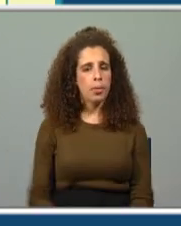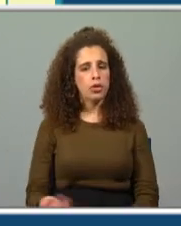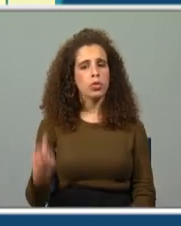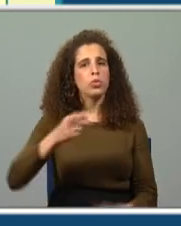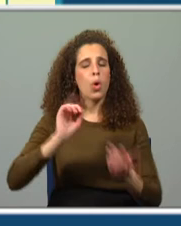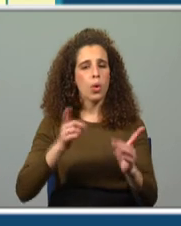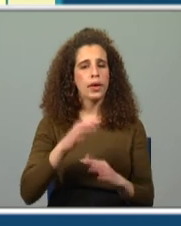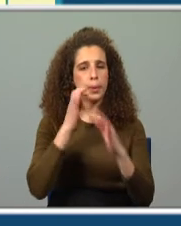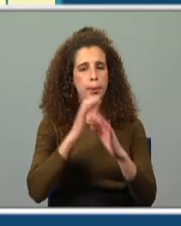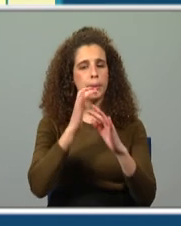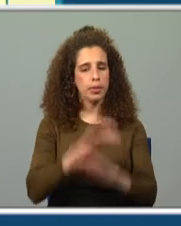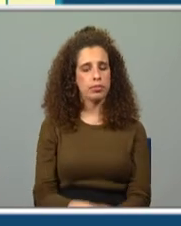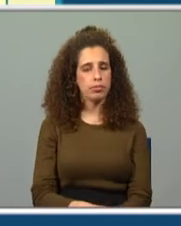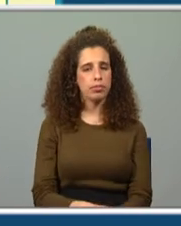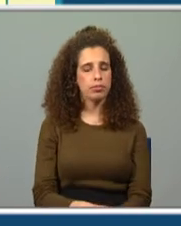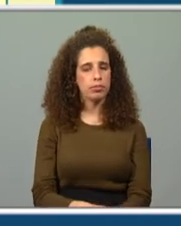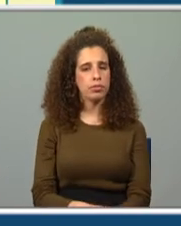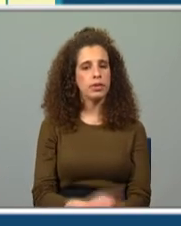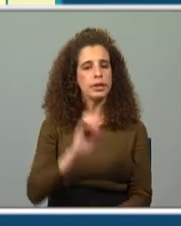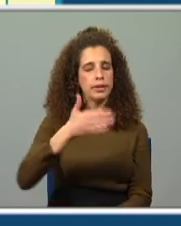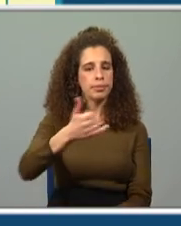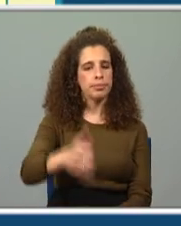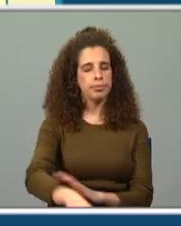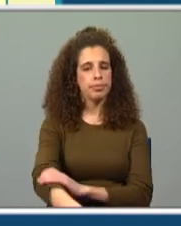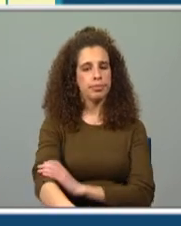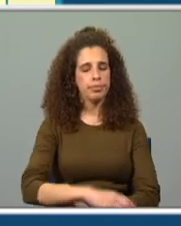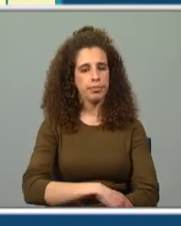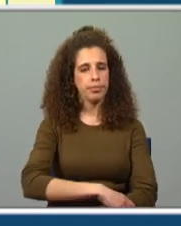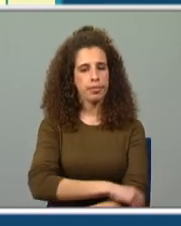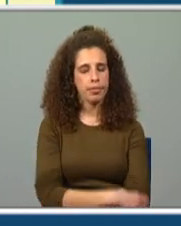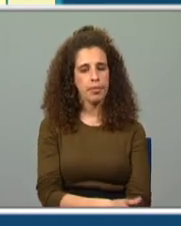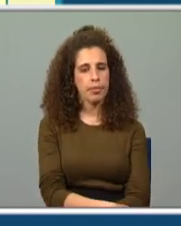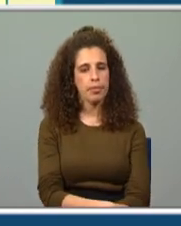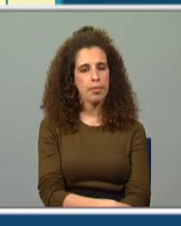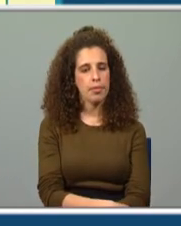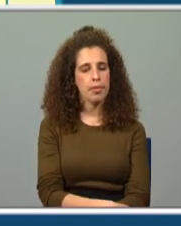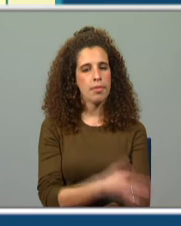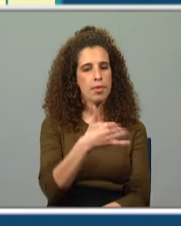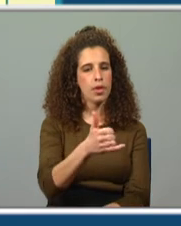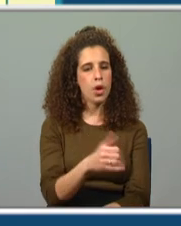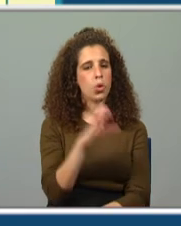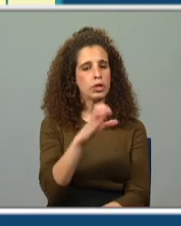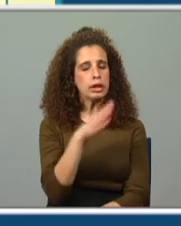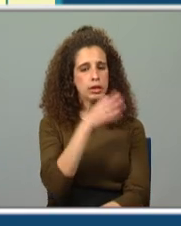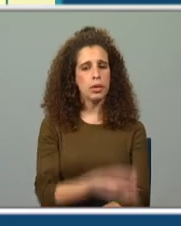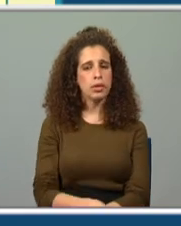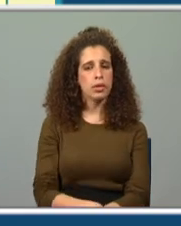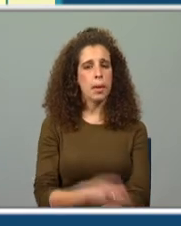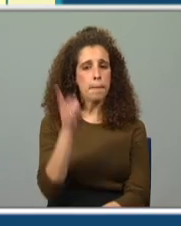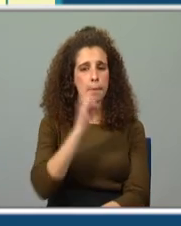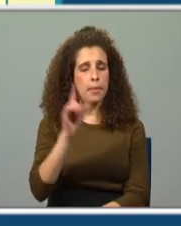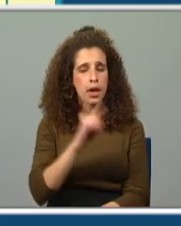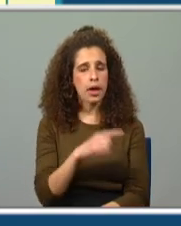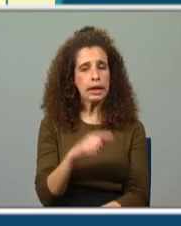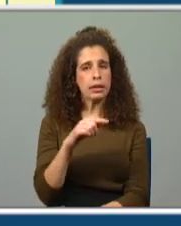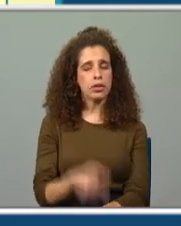com essa flauta? Não toca. E a seguir, o que é que aconteceu? A seguir, o Celestino diz ao maestro que as notas